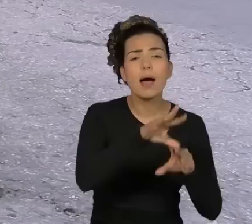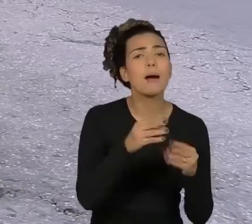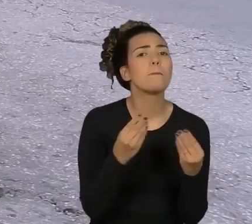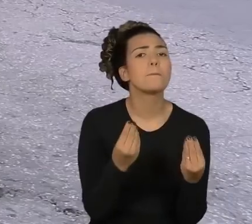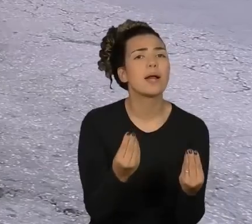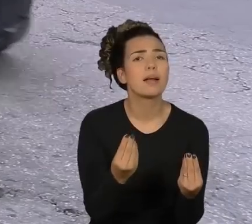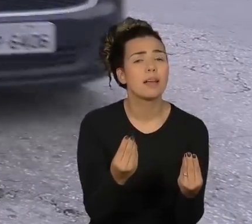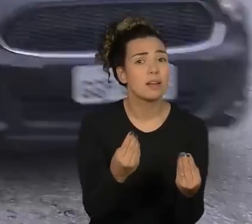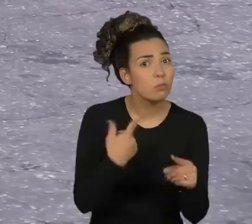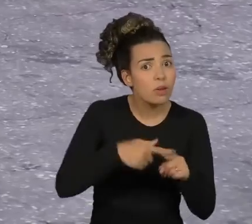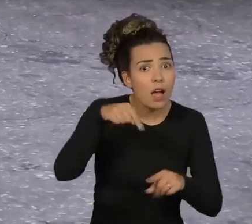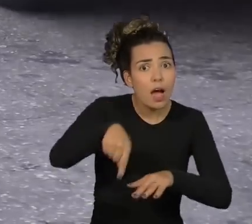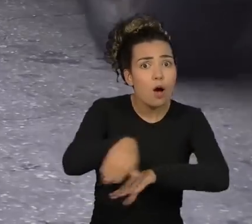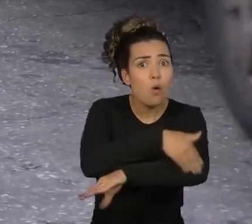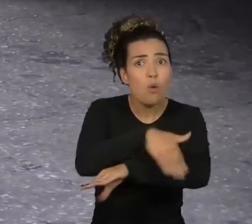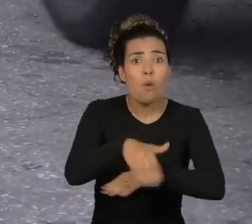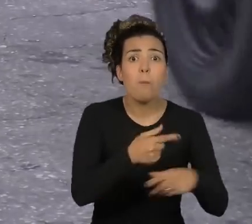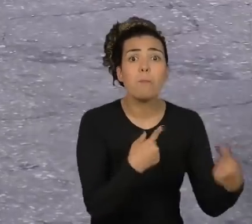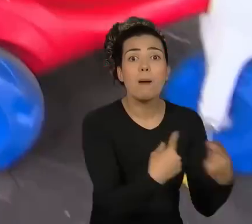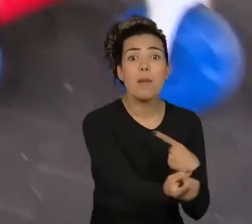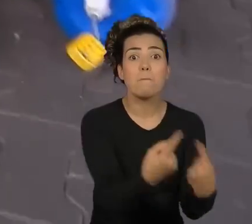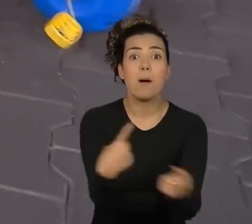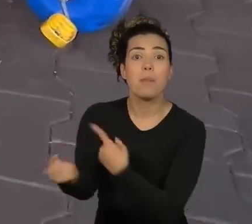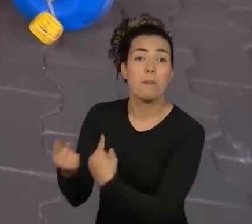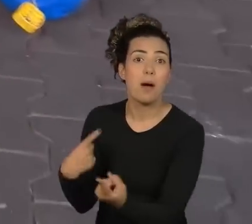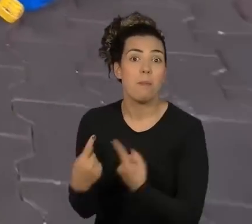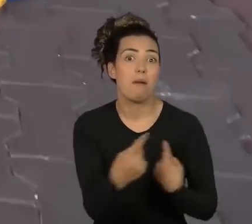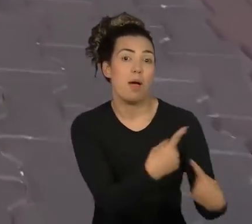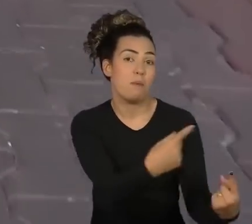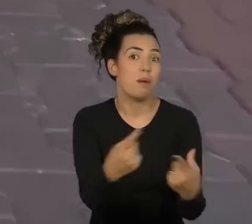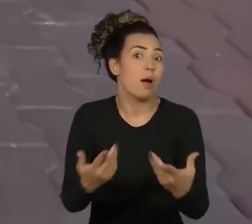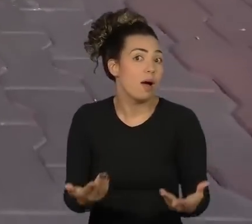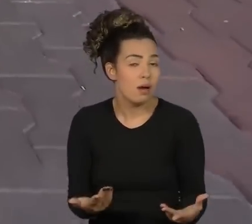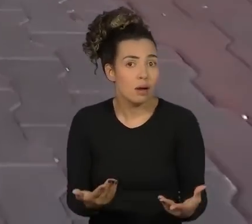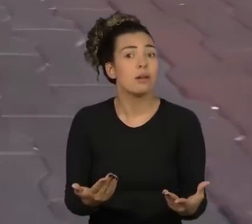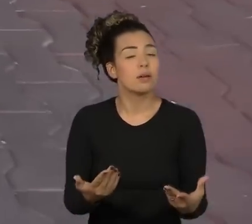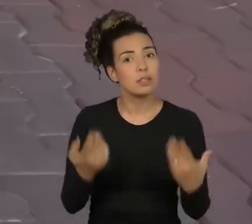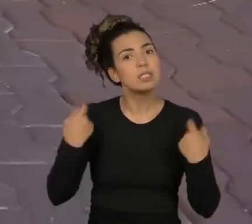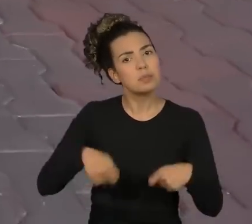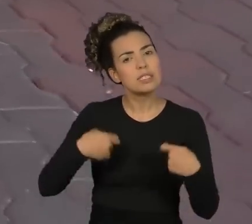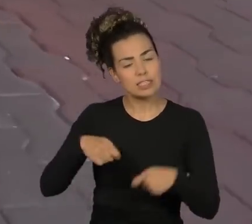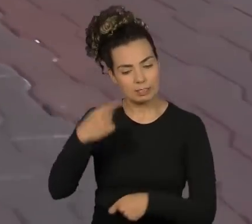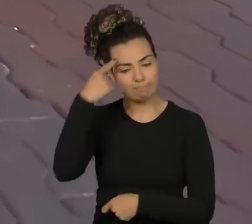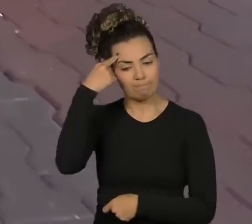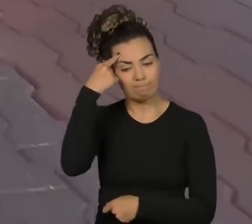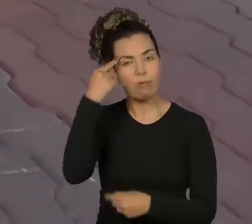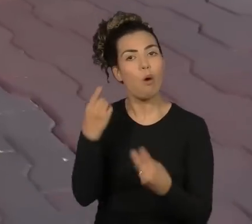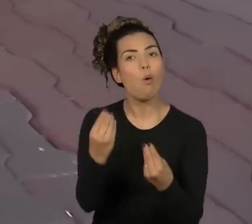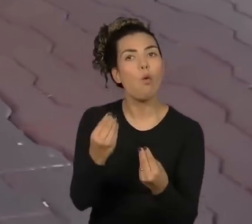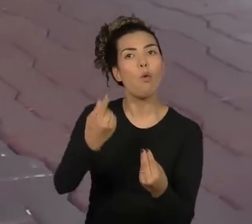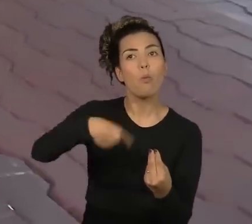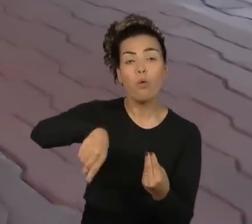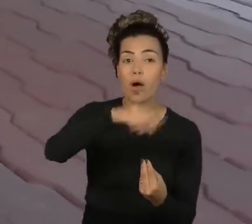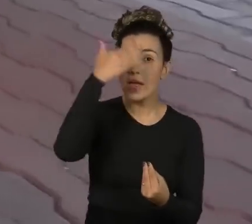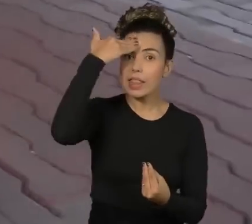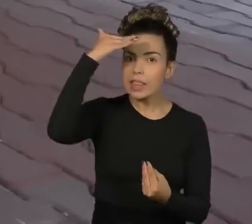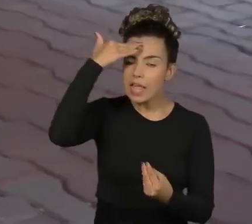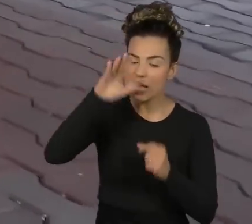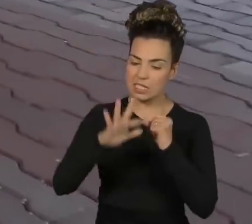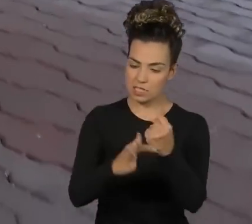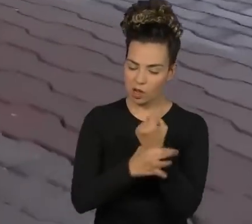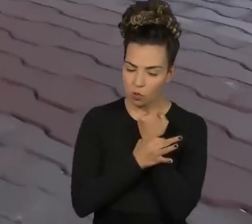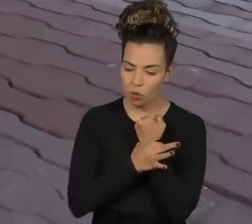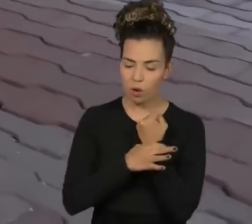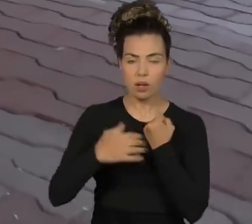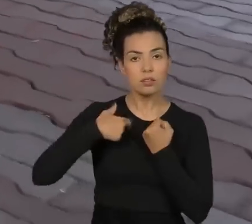uma via muito movimentada, né? Então, precisamos trazer essa questão de segurança, de consciência para